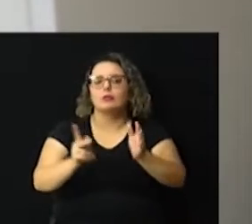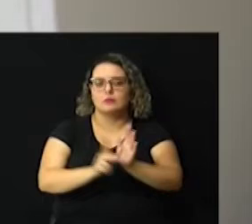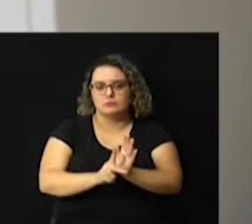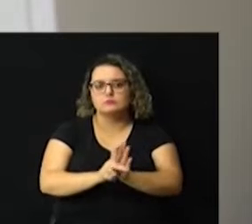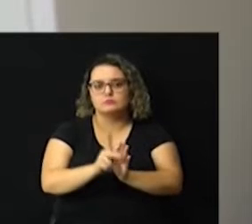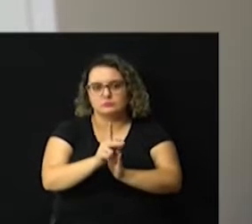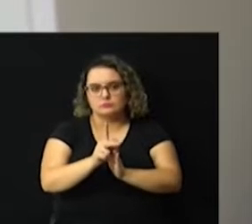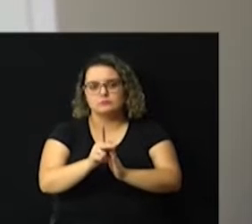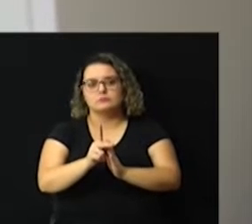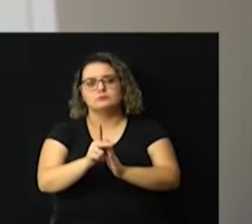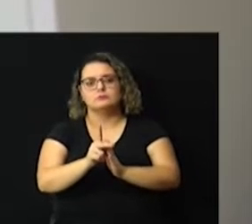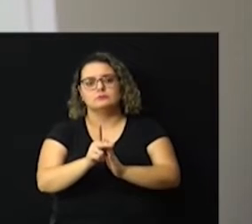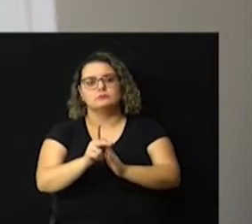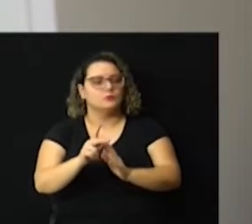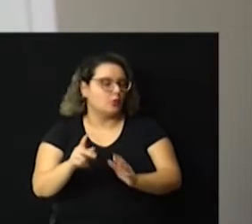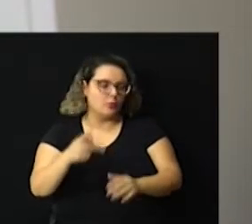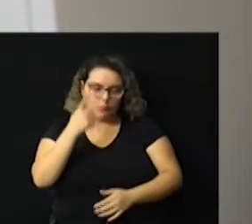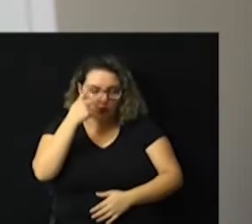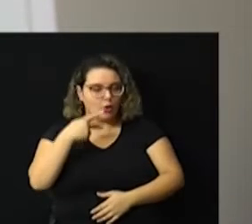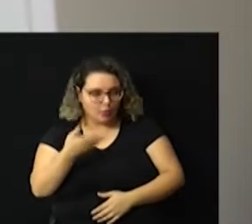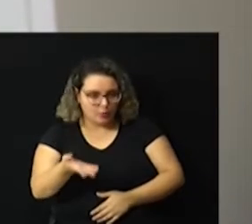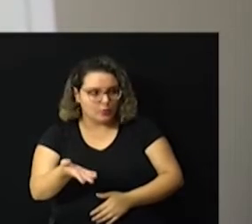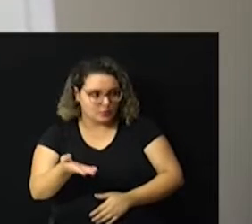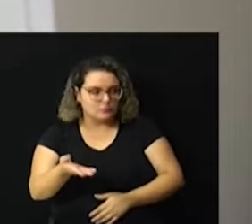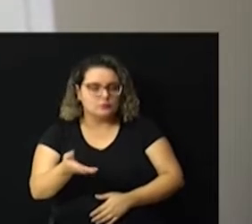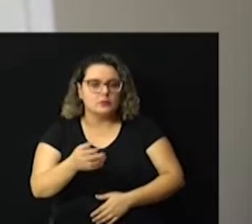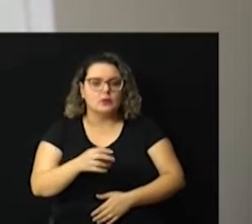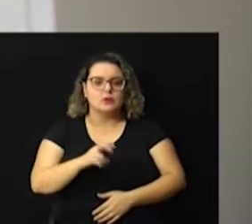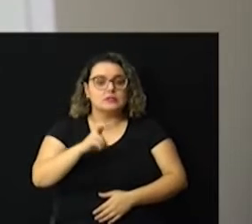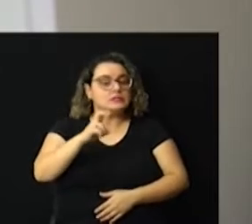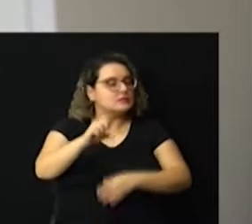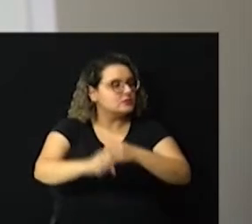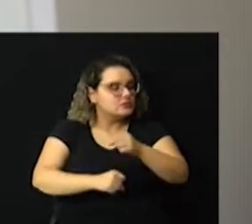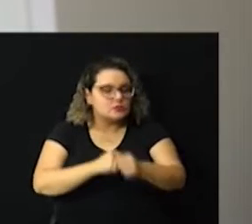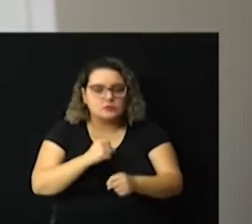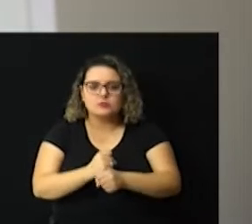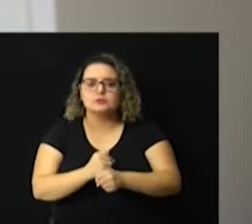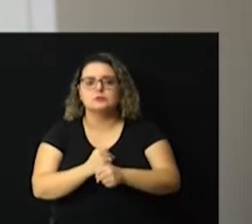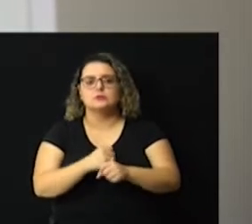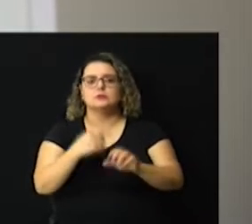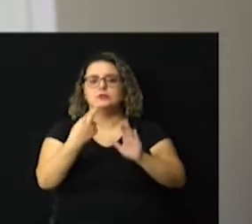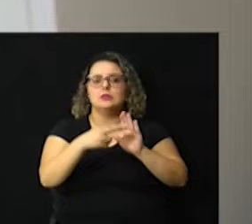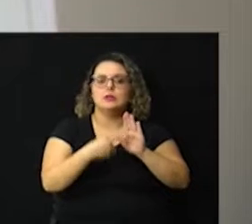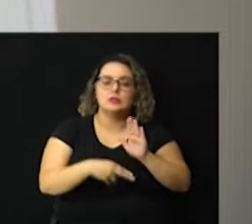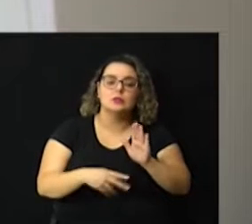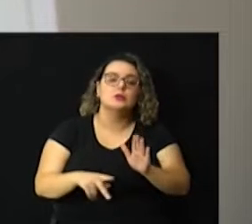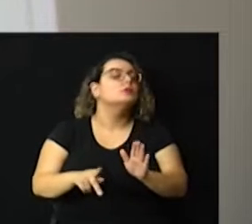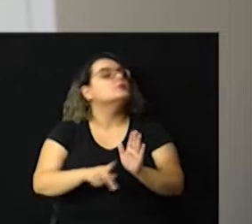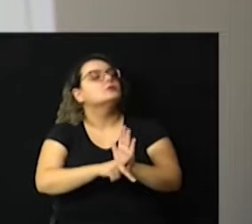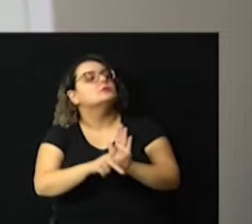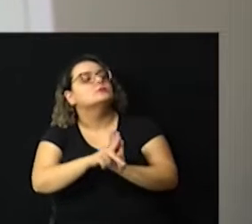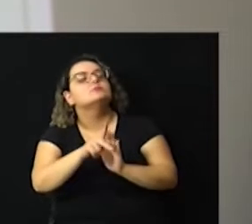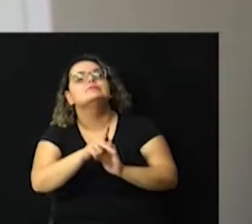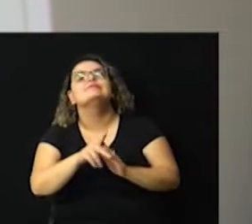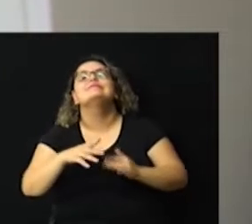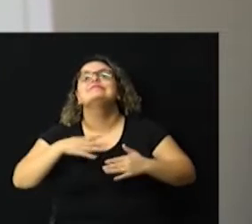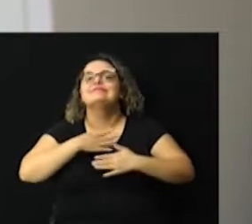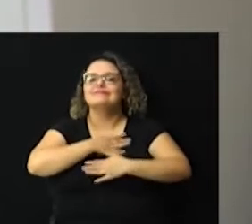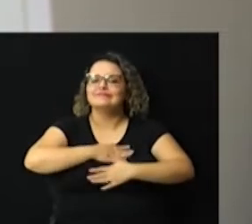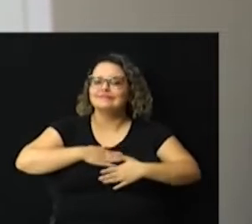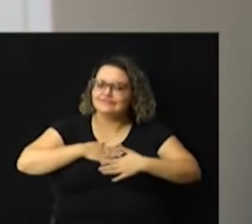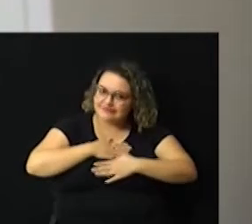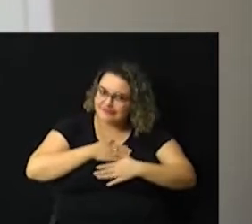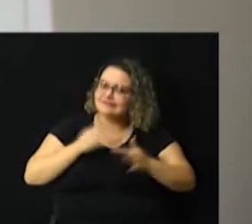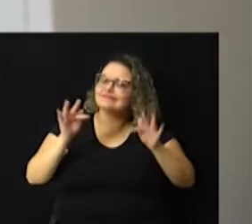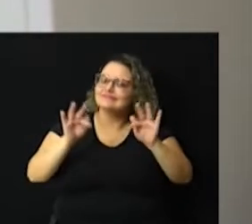para o Prêmio Educador Nota 10, eu mando há 5 anos os relatórios dos meus projetos e é com muita satisfação que a gente está